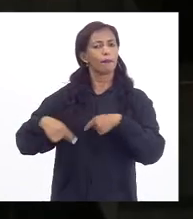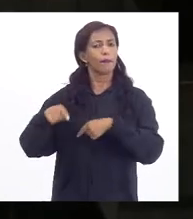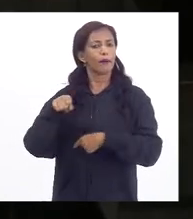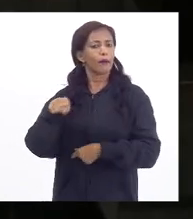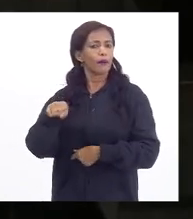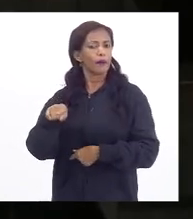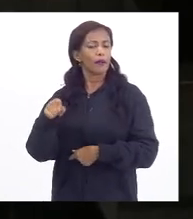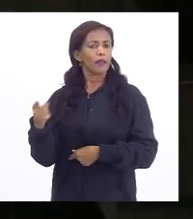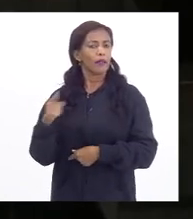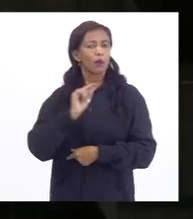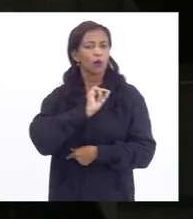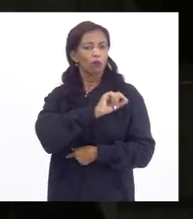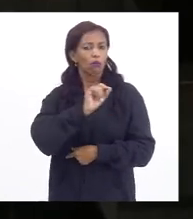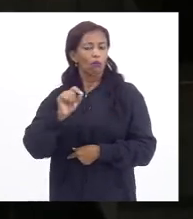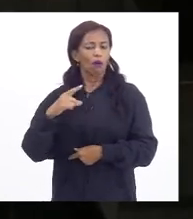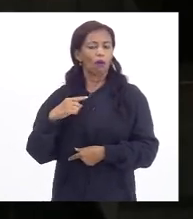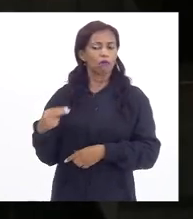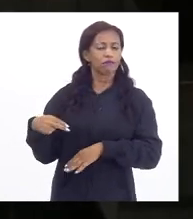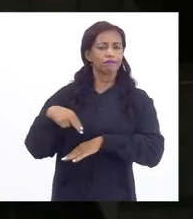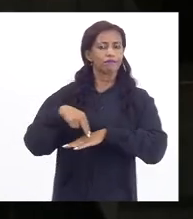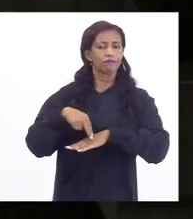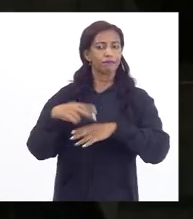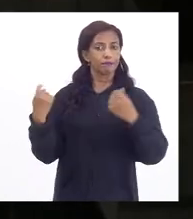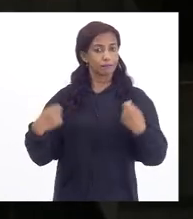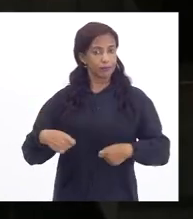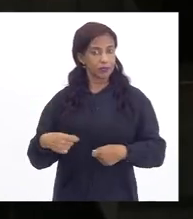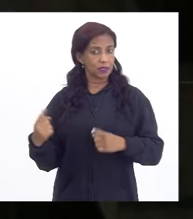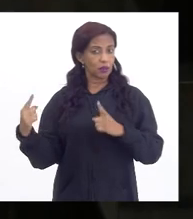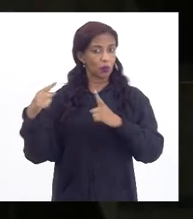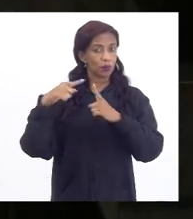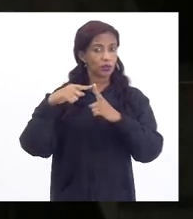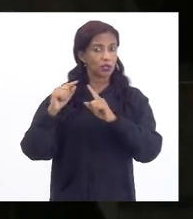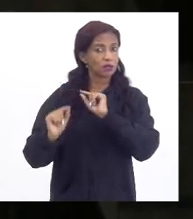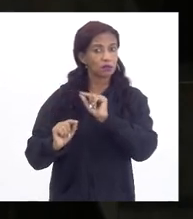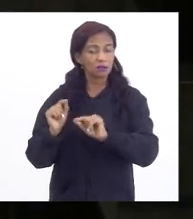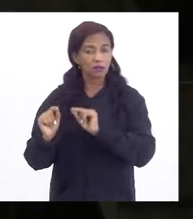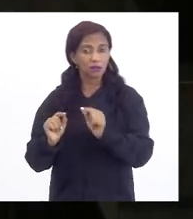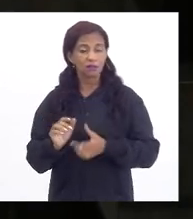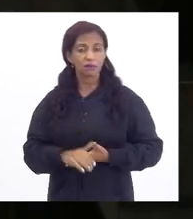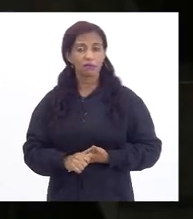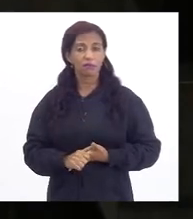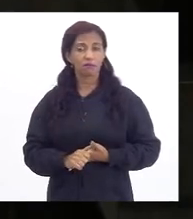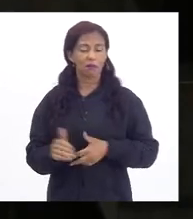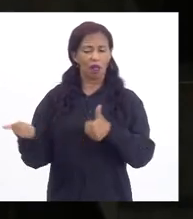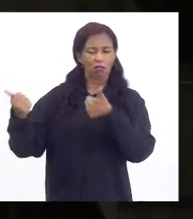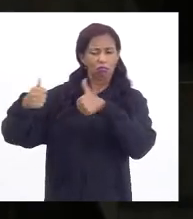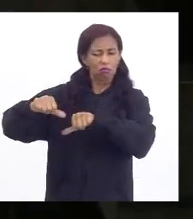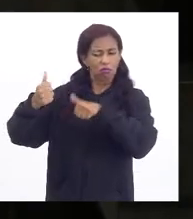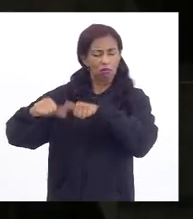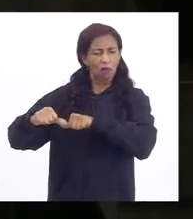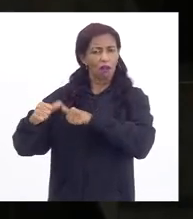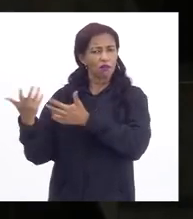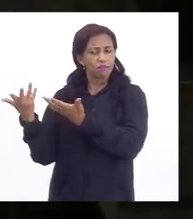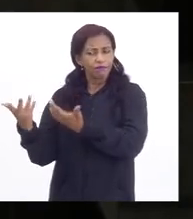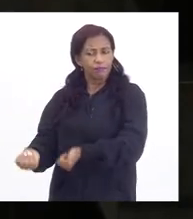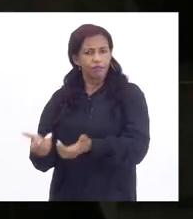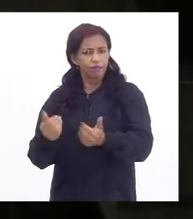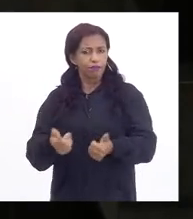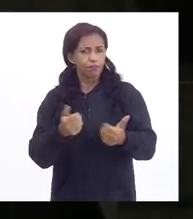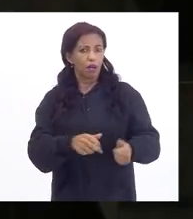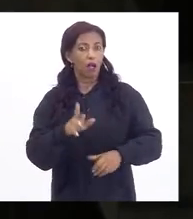e as posições que firmamos ali devem ser objeto de análise, consideração, enfim,